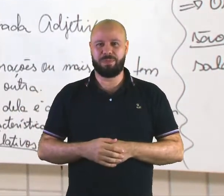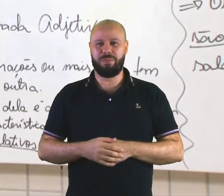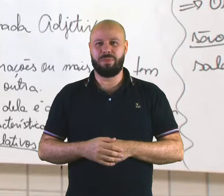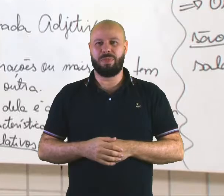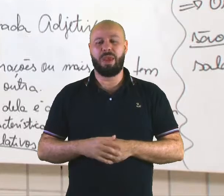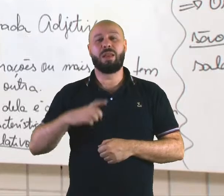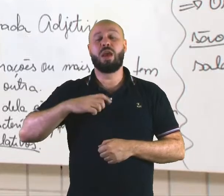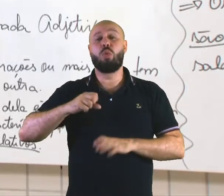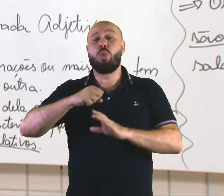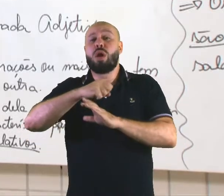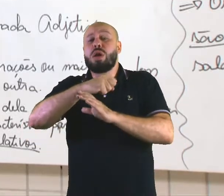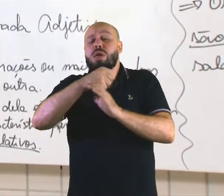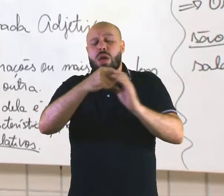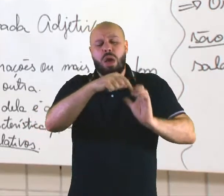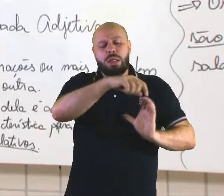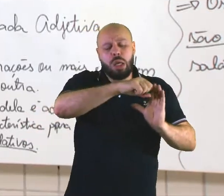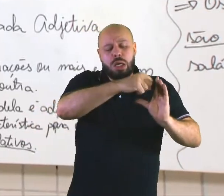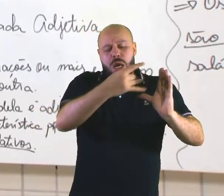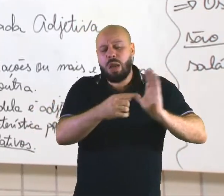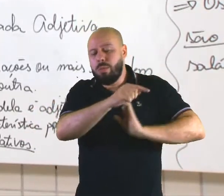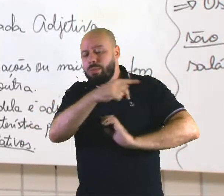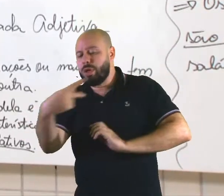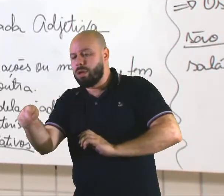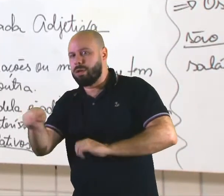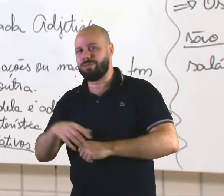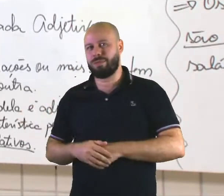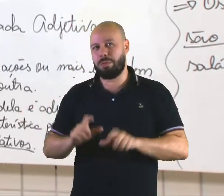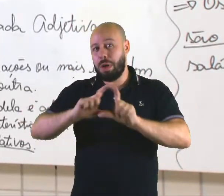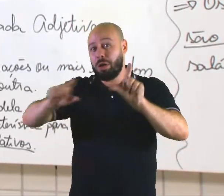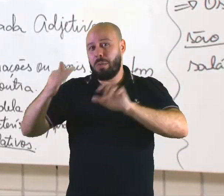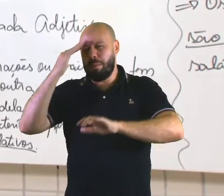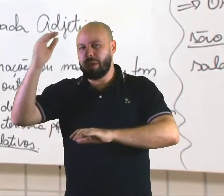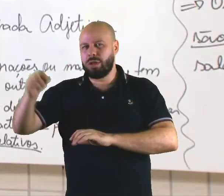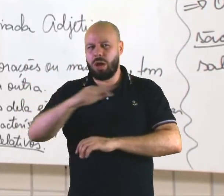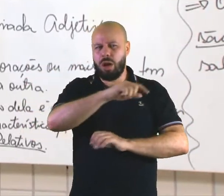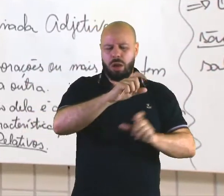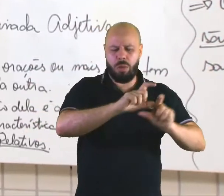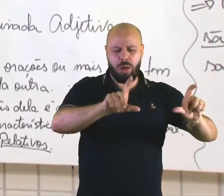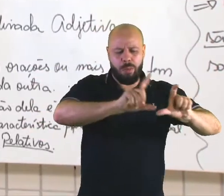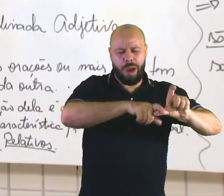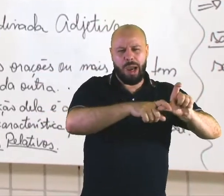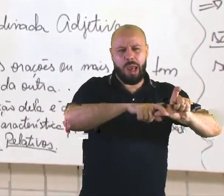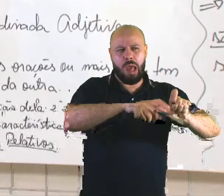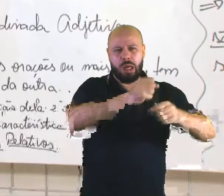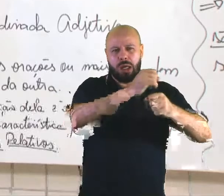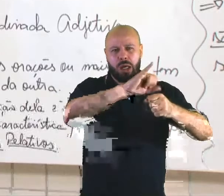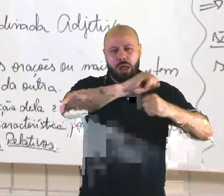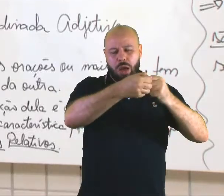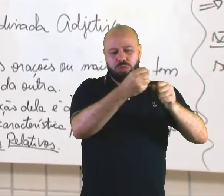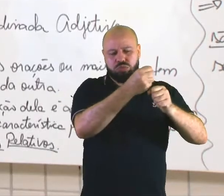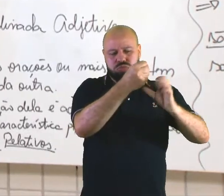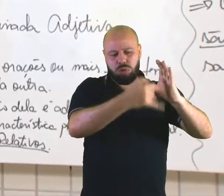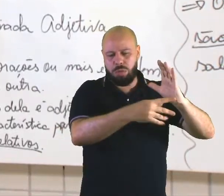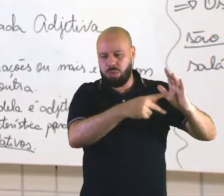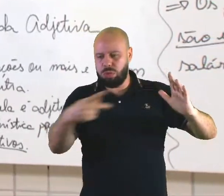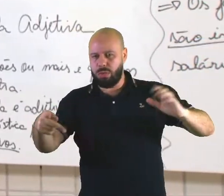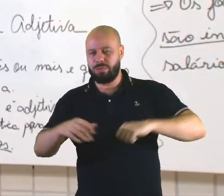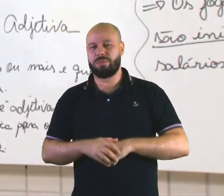alguma característica para a oração principal, tá? E elas são ligadas por